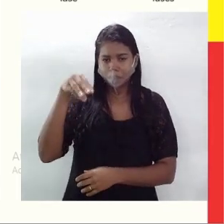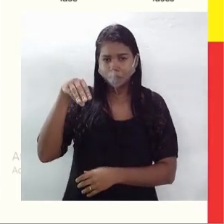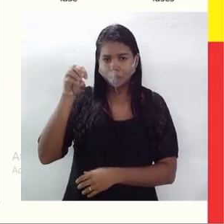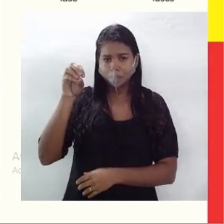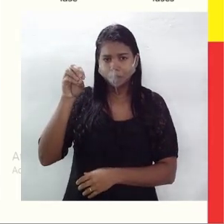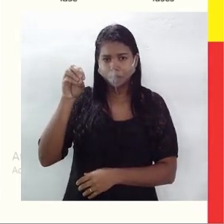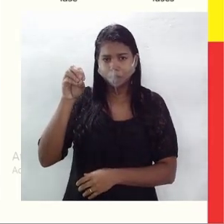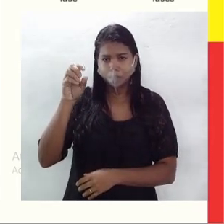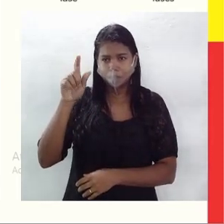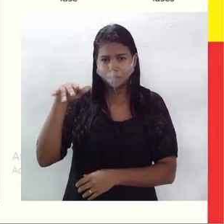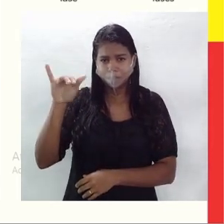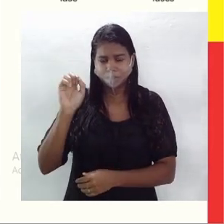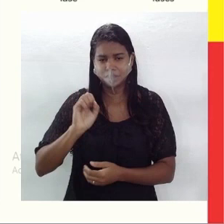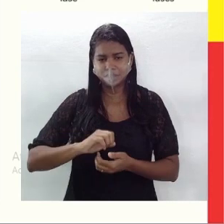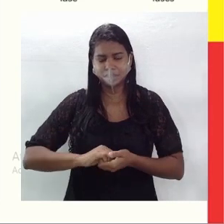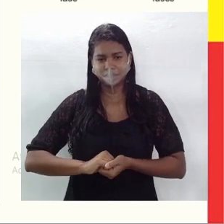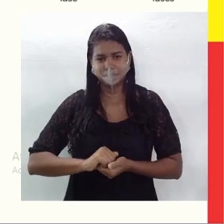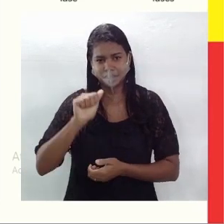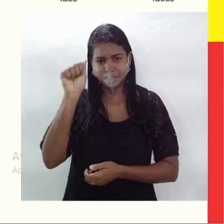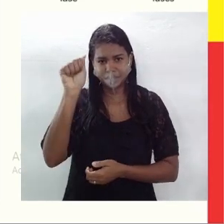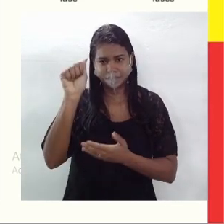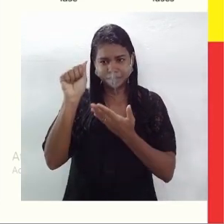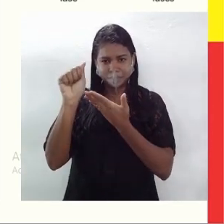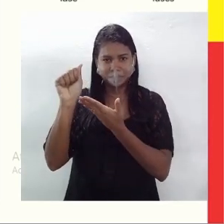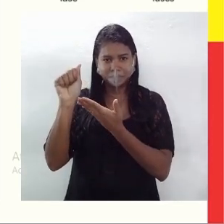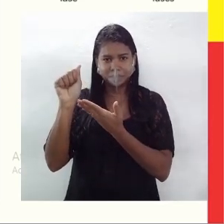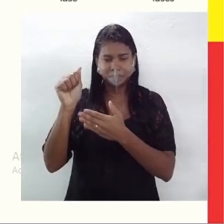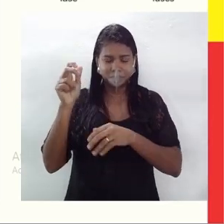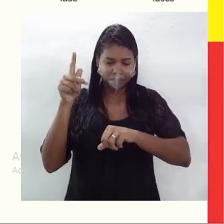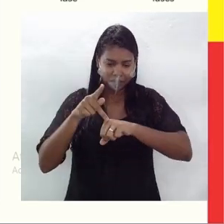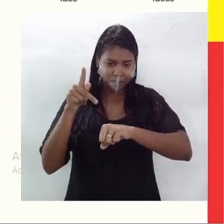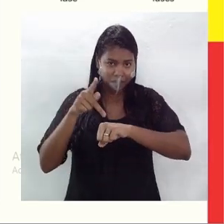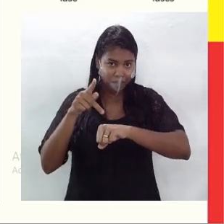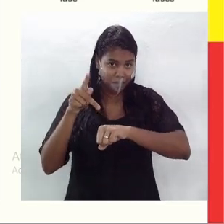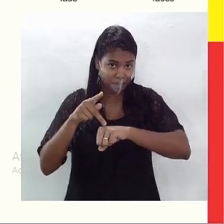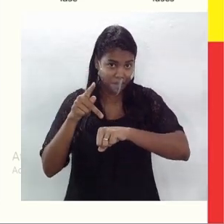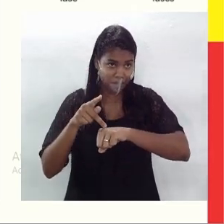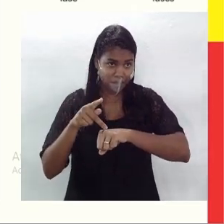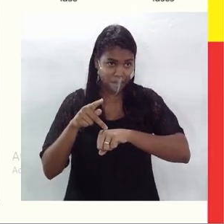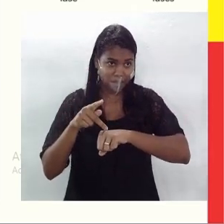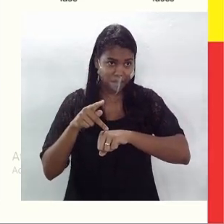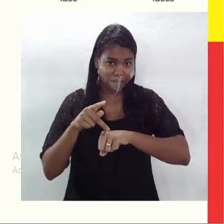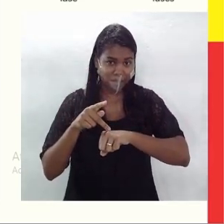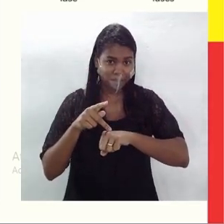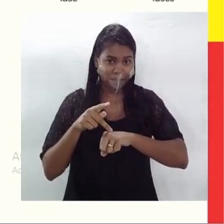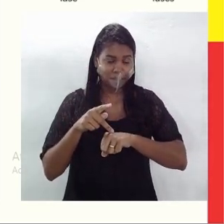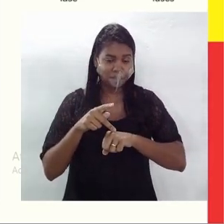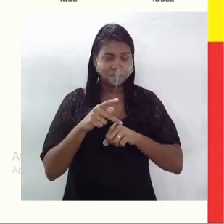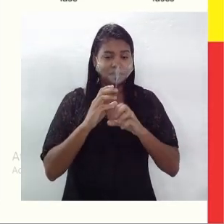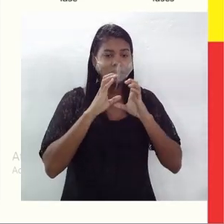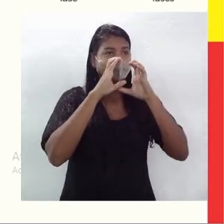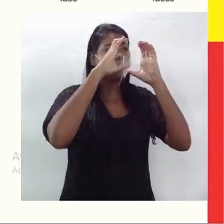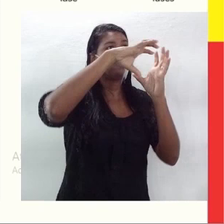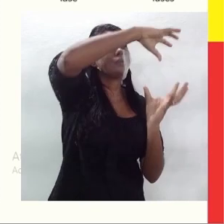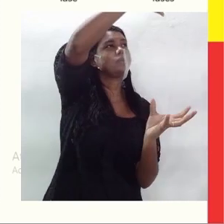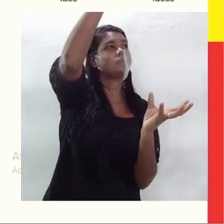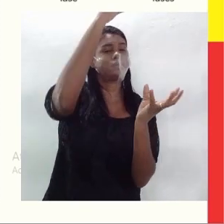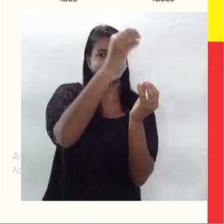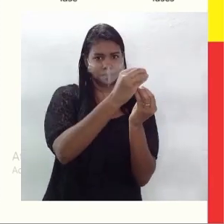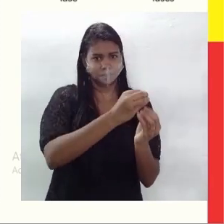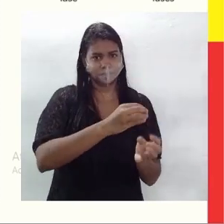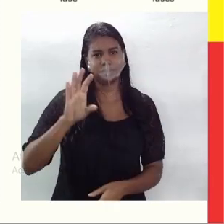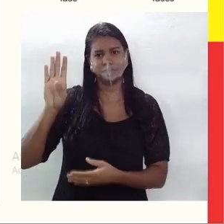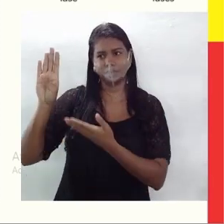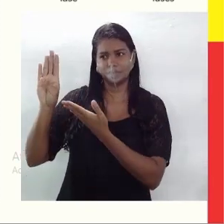homogêneas. Letra A pedra de granito e o ar contido no balão. Letra B,